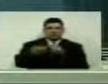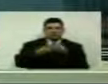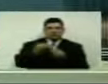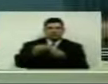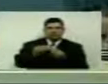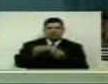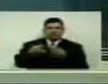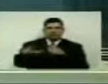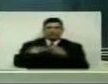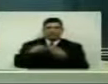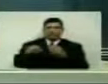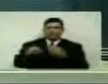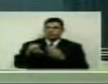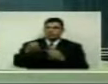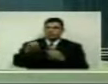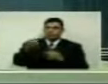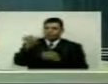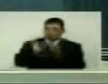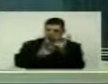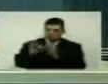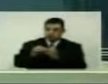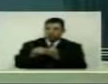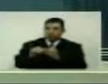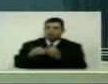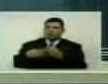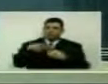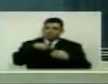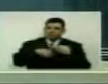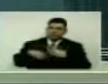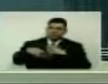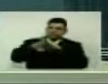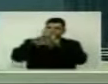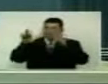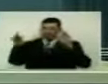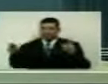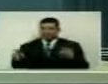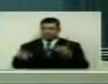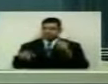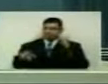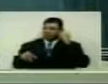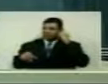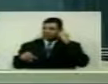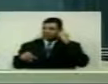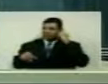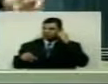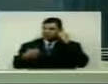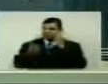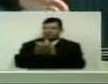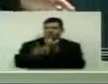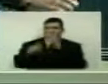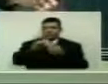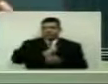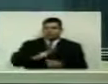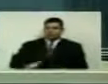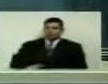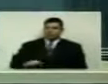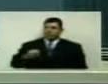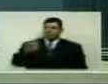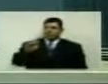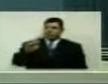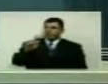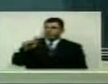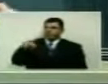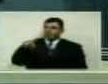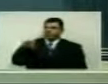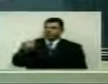o operador do jogo do bicho e operador de uma série de ilegalidades. O governador Agnello